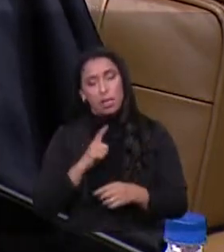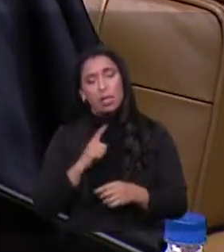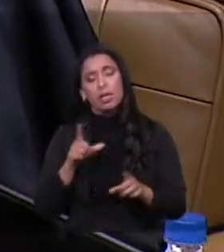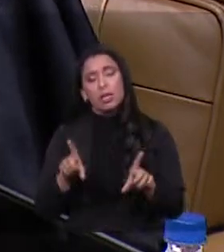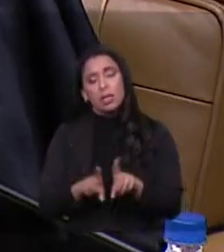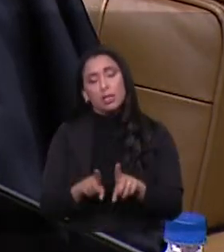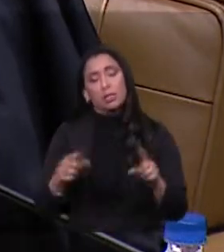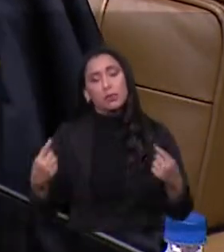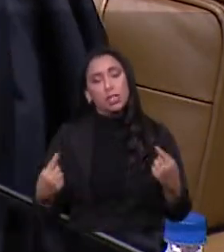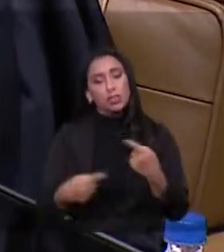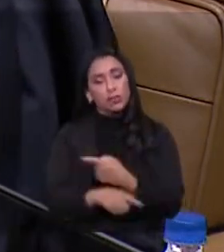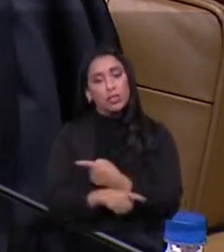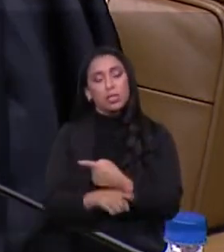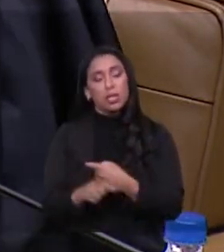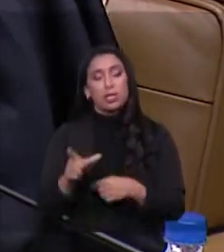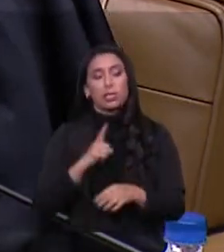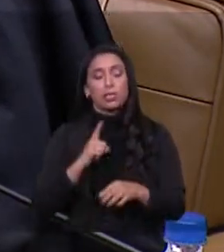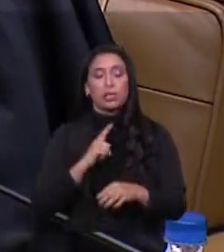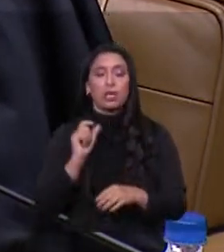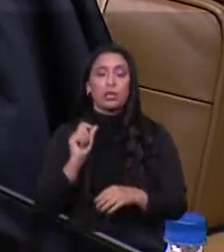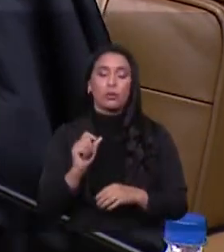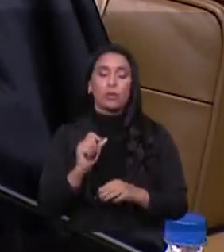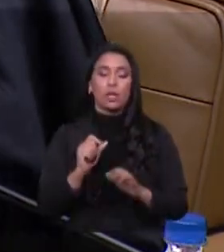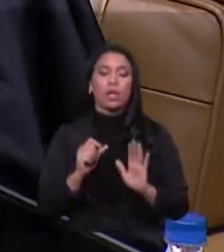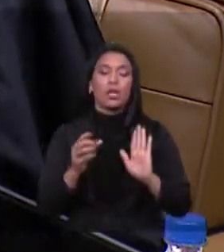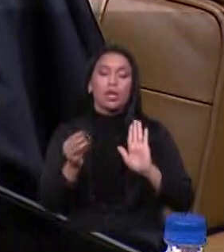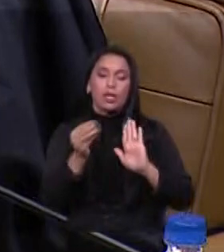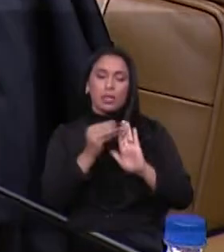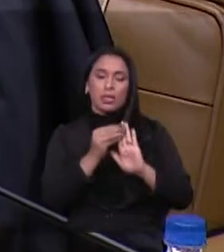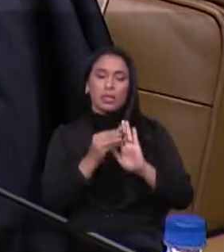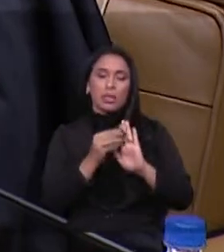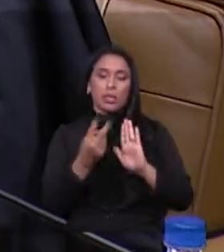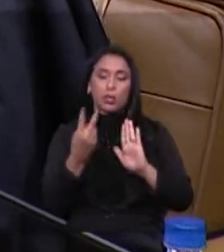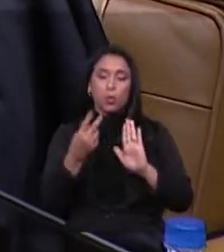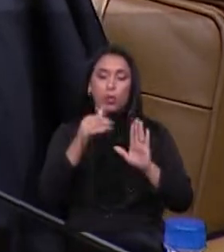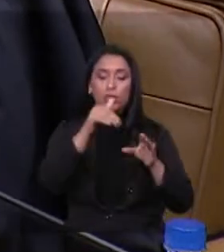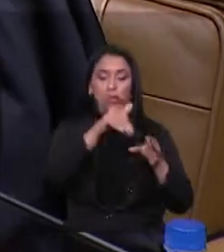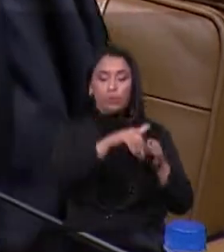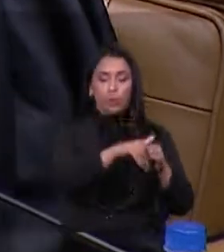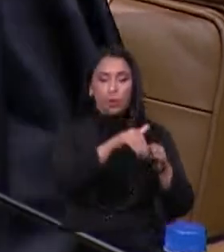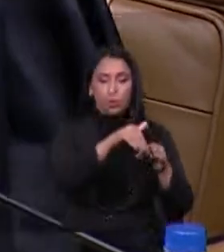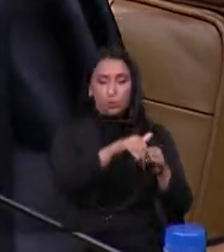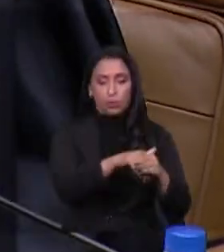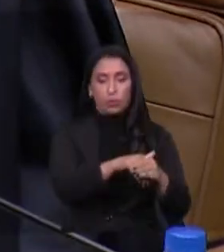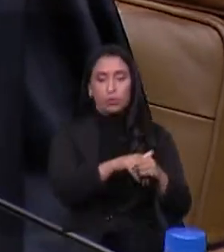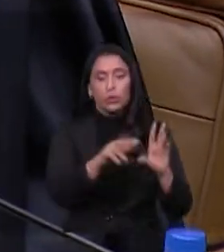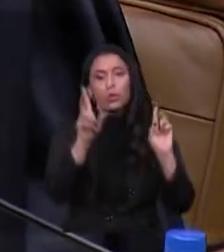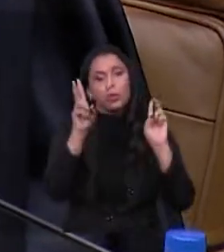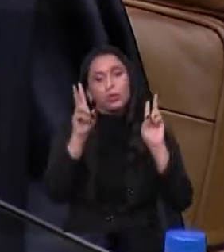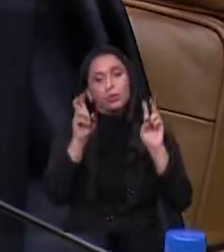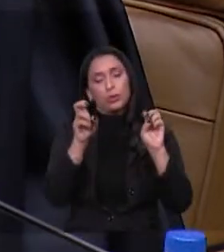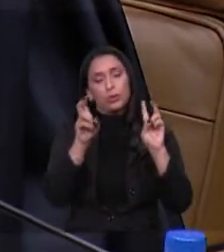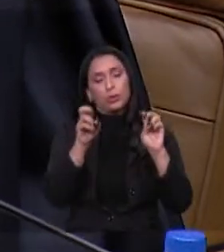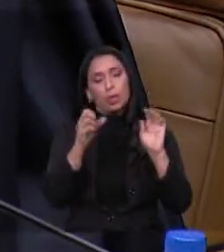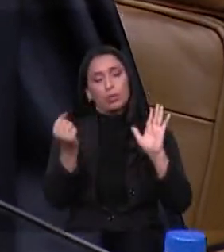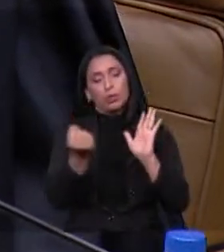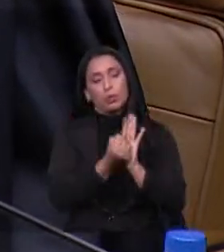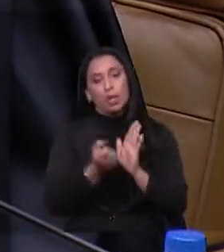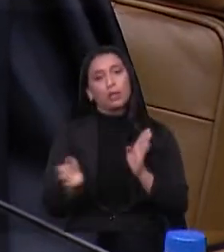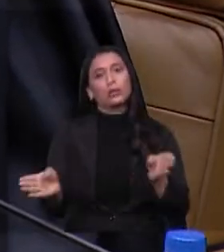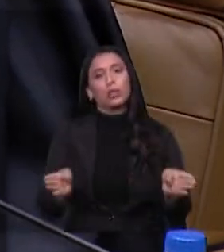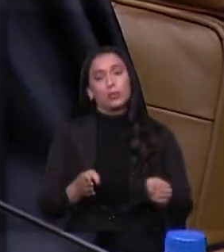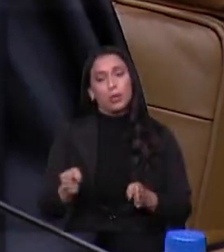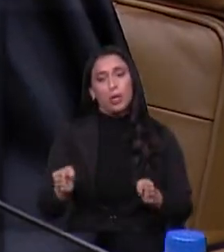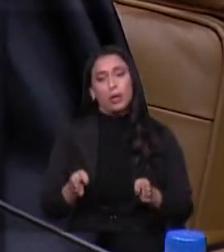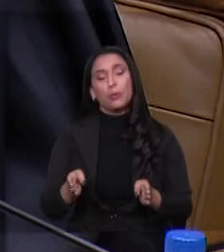Temos até este momento, quanto a esta premissa, dois votos sobre o marco